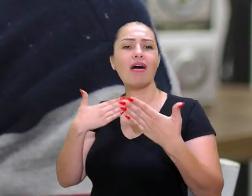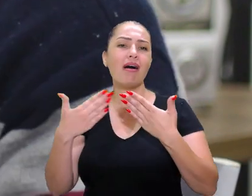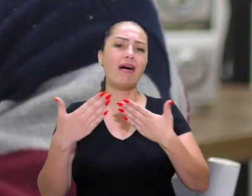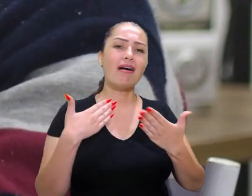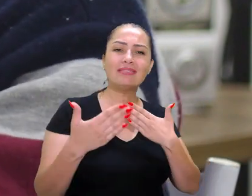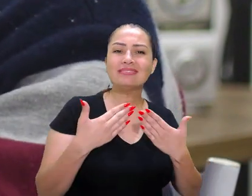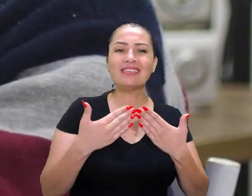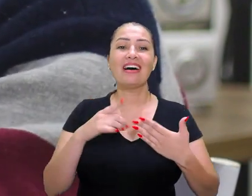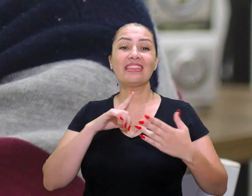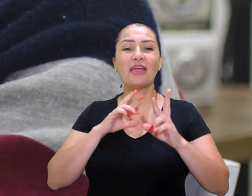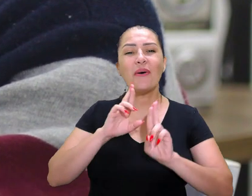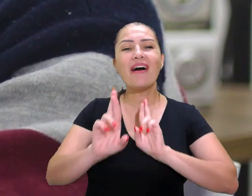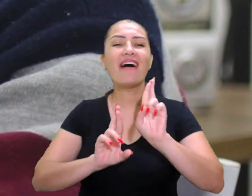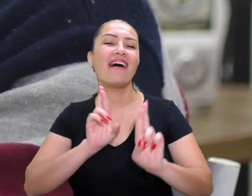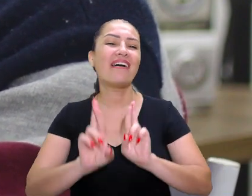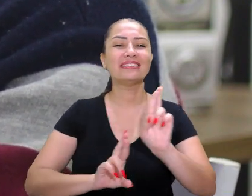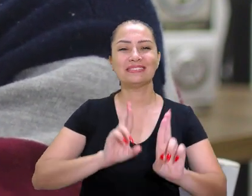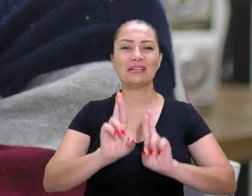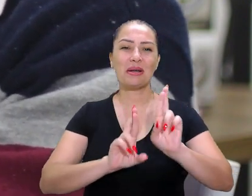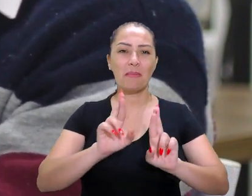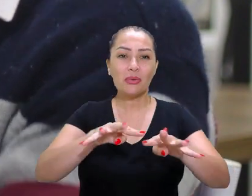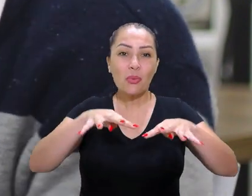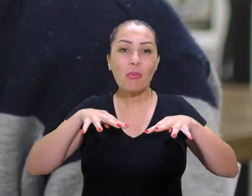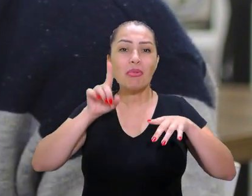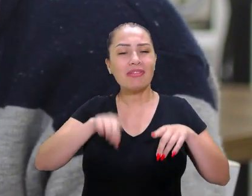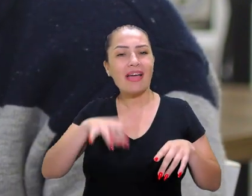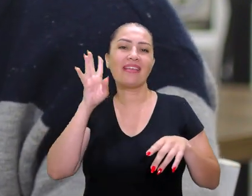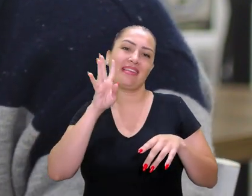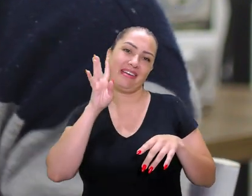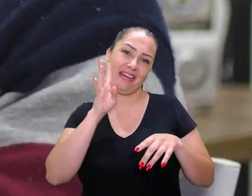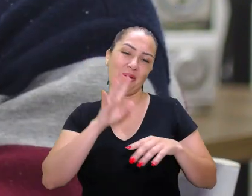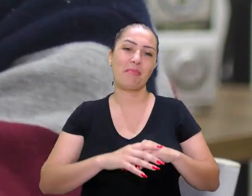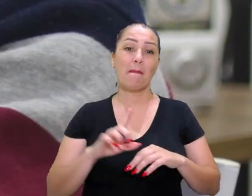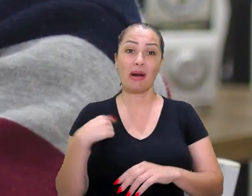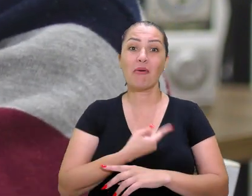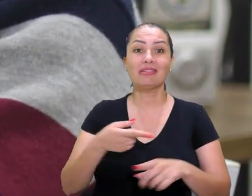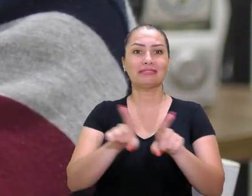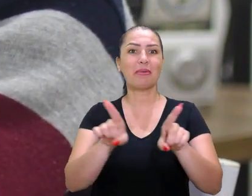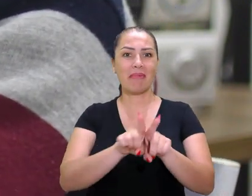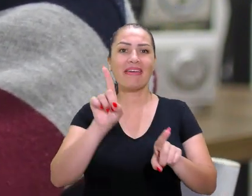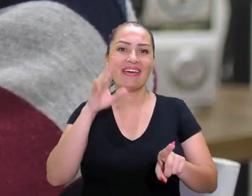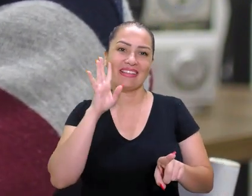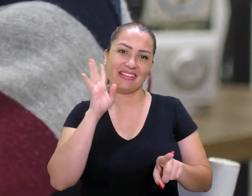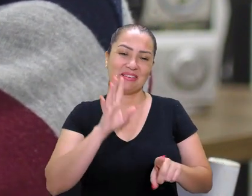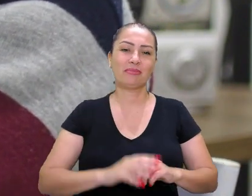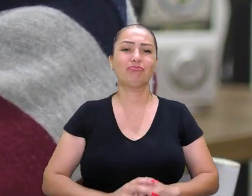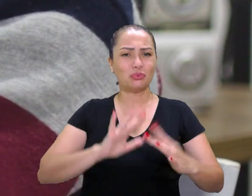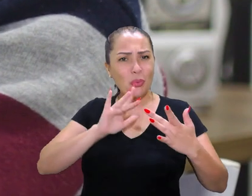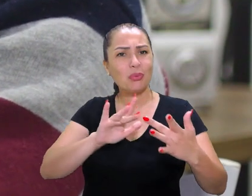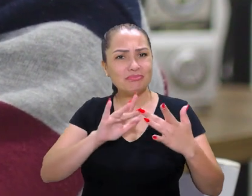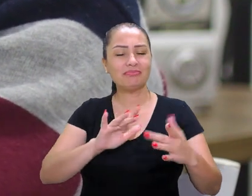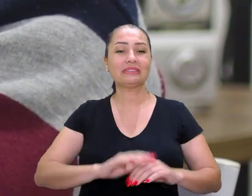de relação com o público, que era muito interessante. Eu acho que por nossa parte também de chegarmos até eles. E